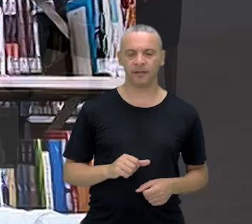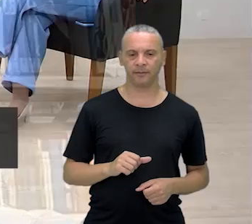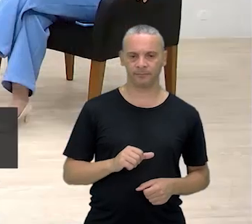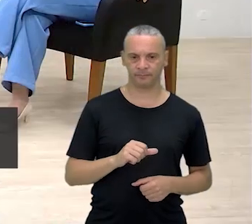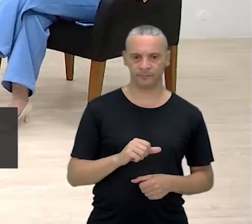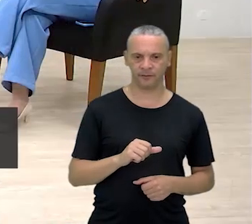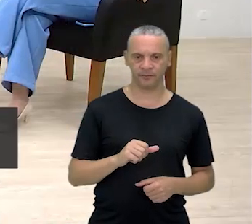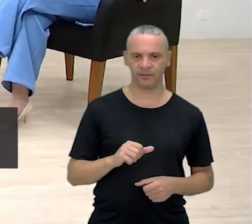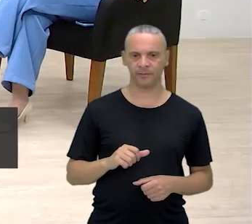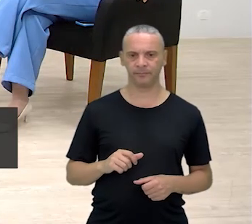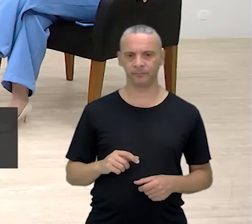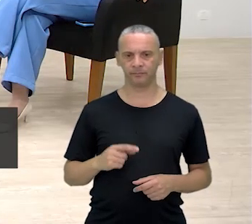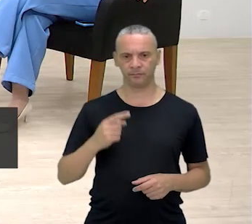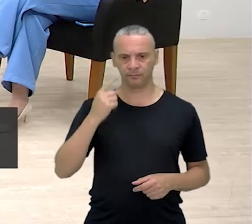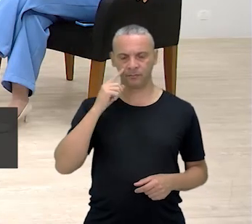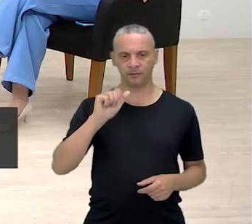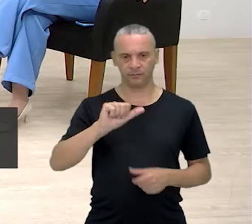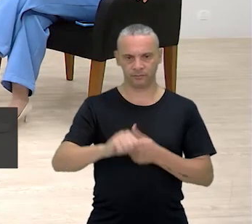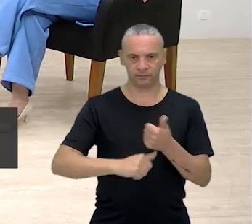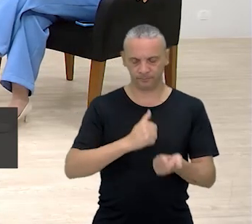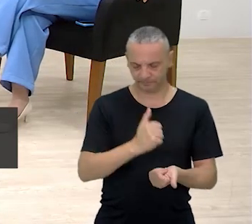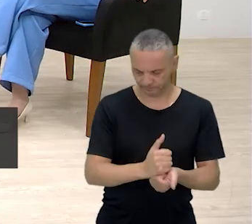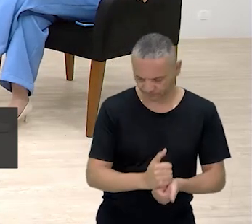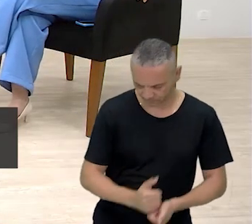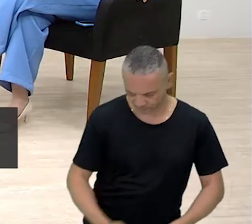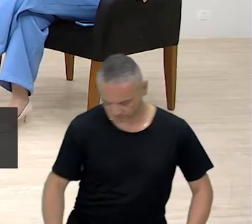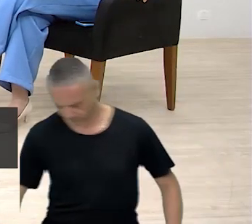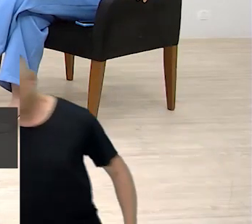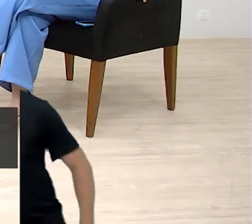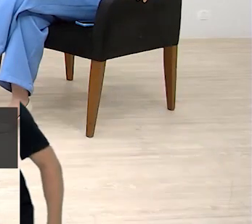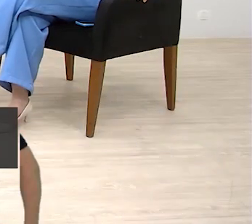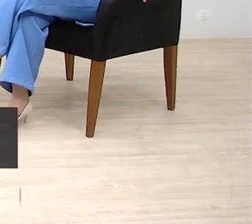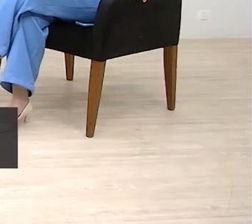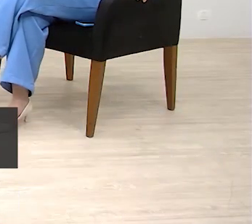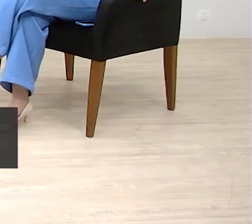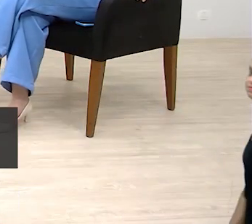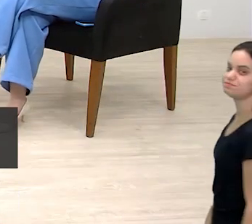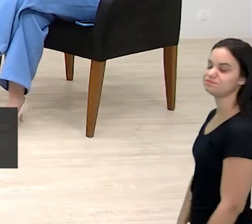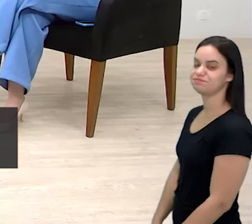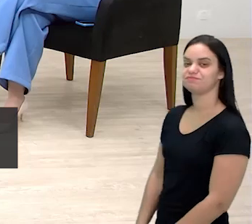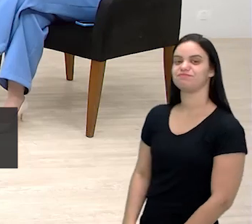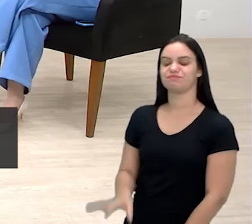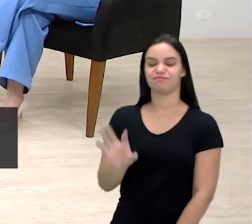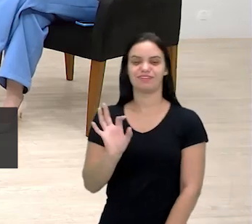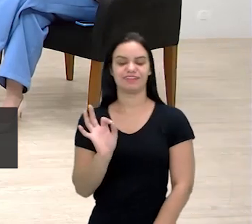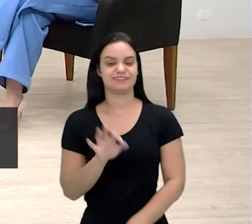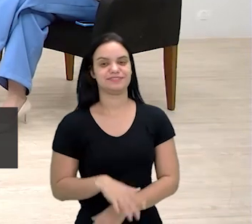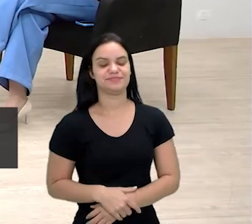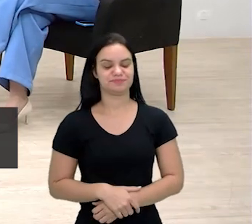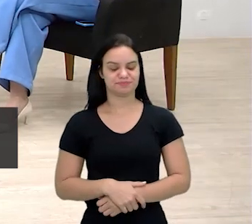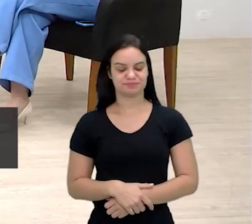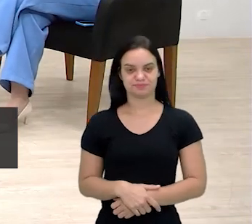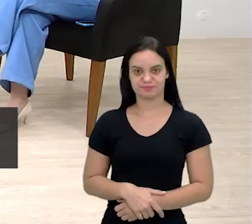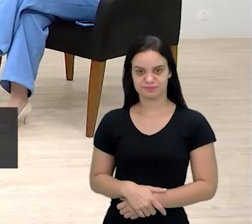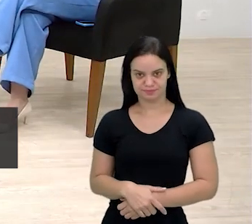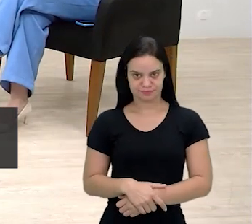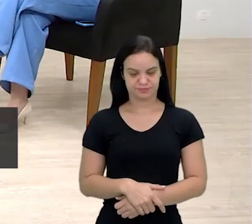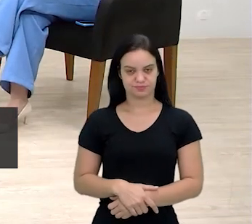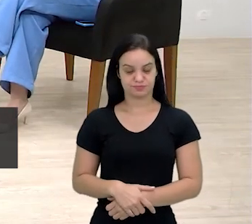Oi, Ana Cristina. Obrigada pela sua contribuição. Aliás, você falou que é baseado em fatos